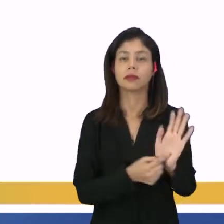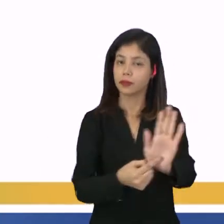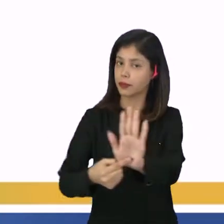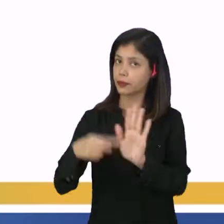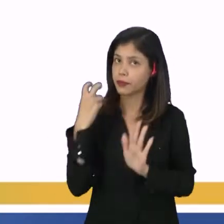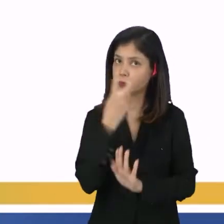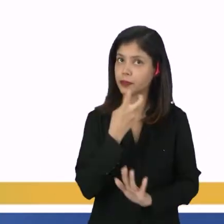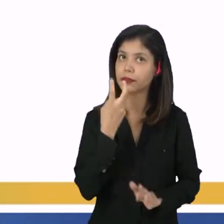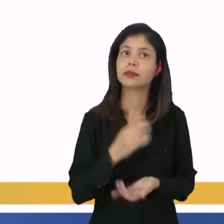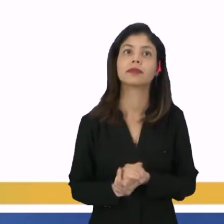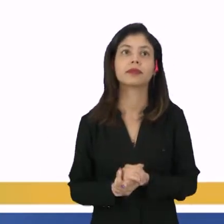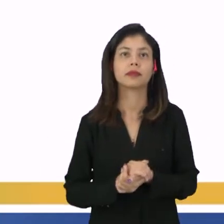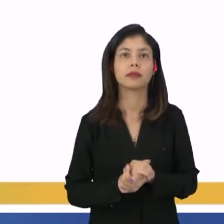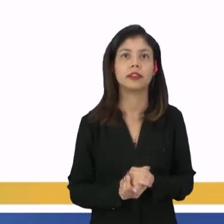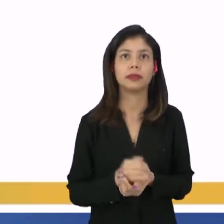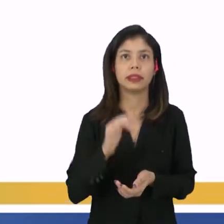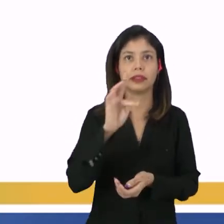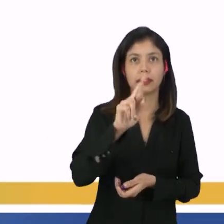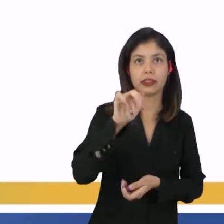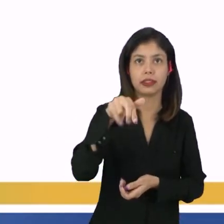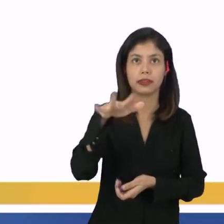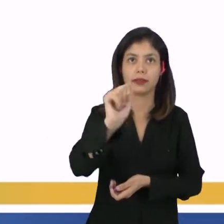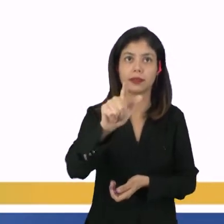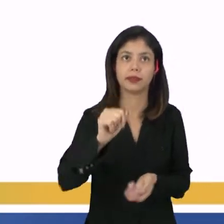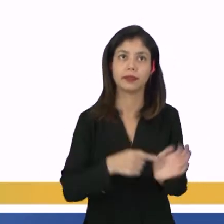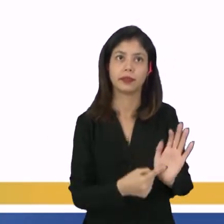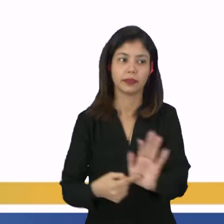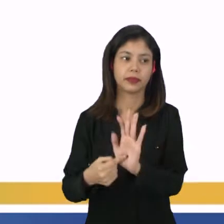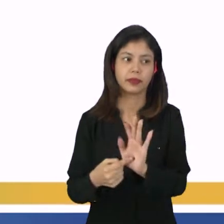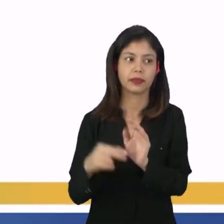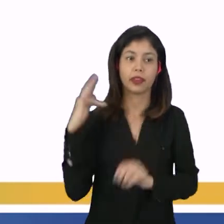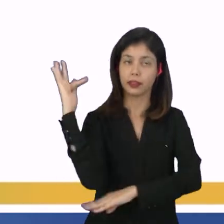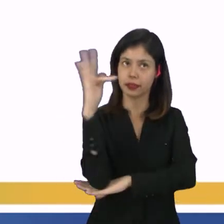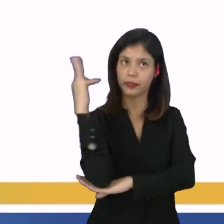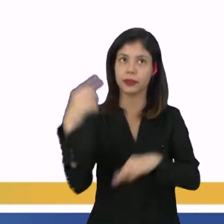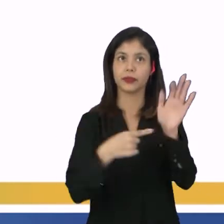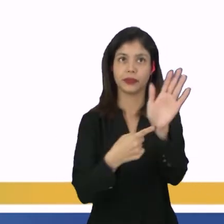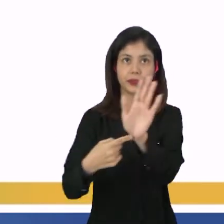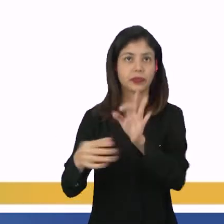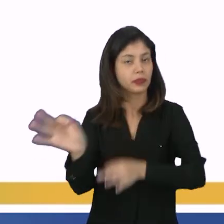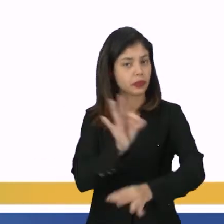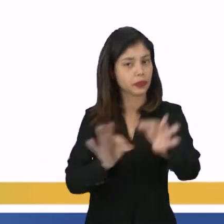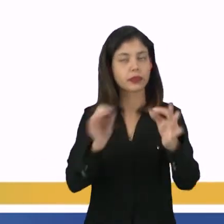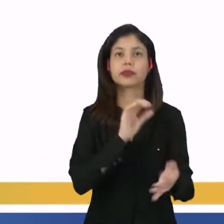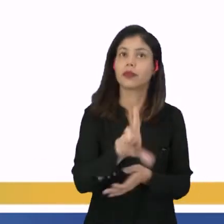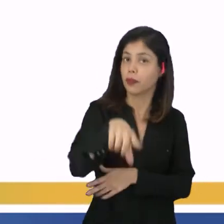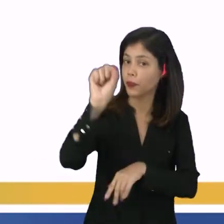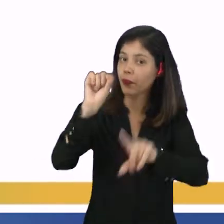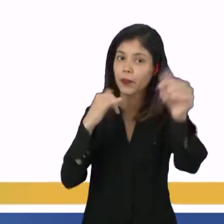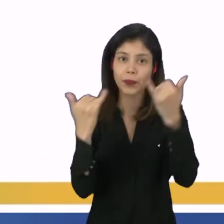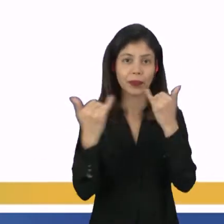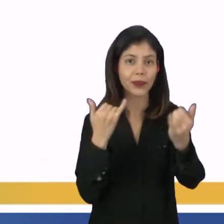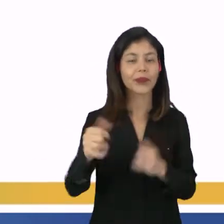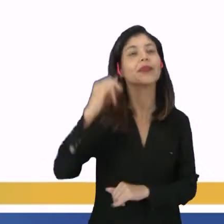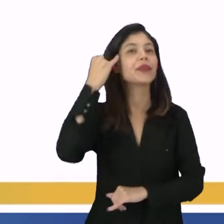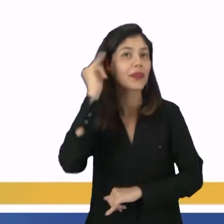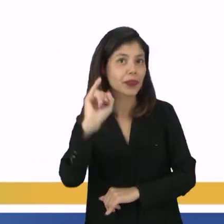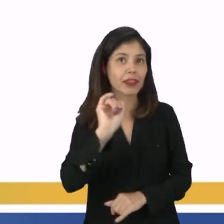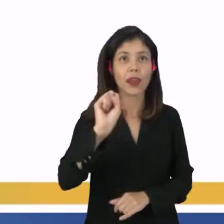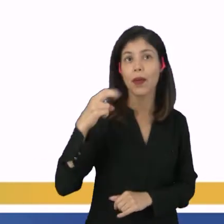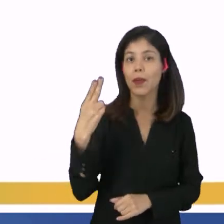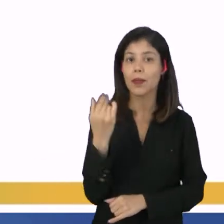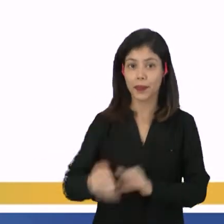uma apresentação oral é formal e organiza-se a partir da seleção de informações e ideias, sejam elas